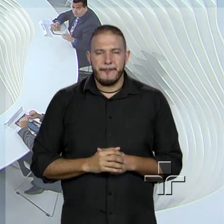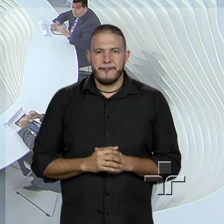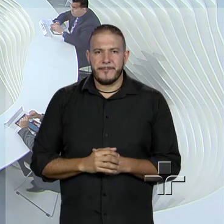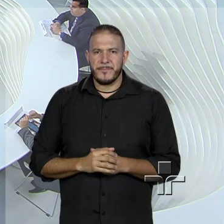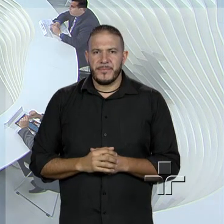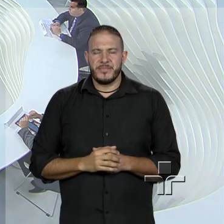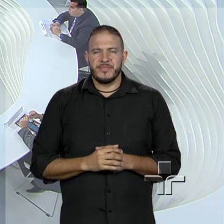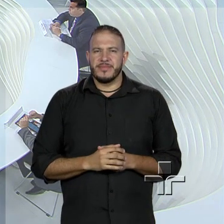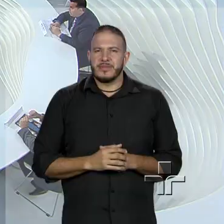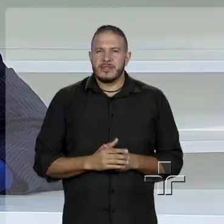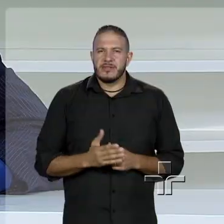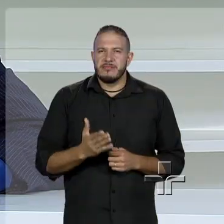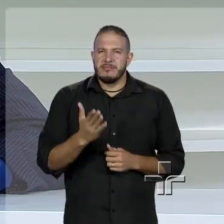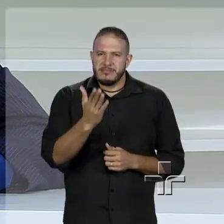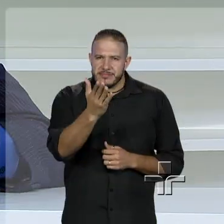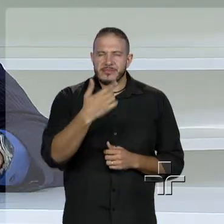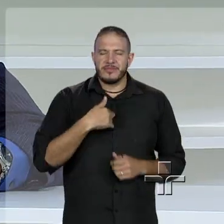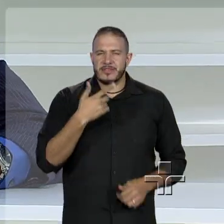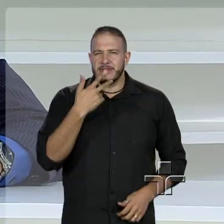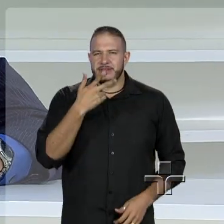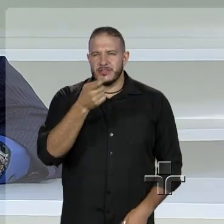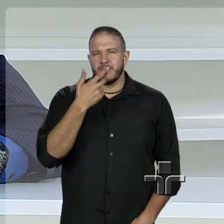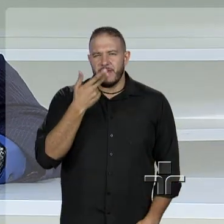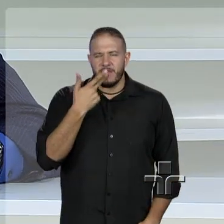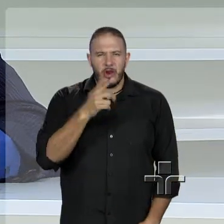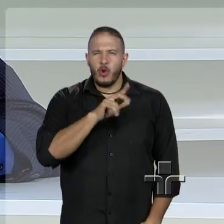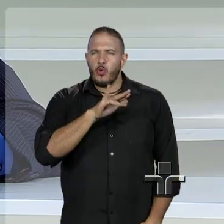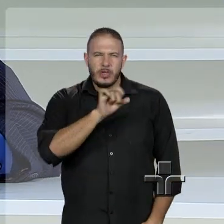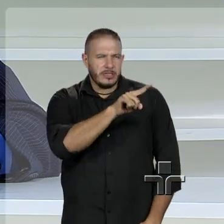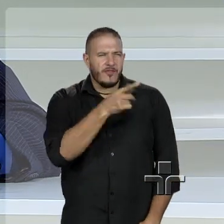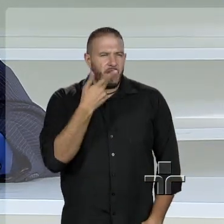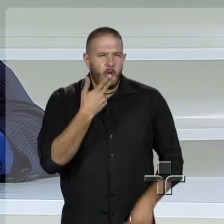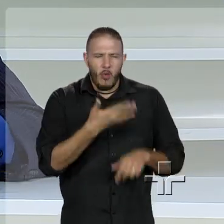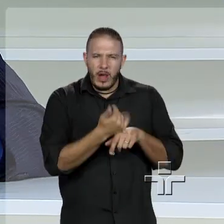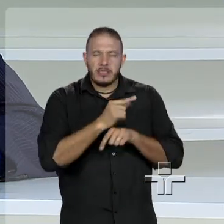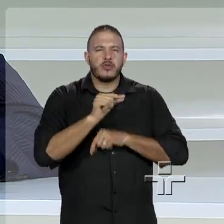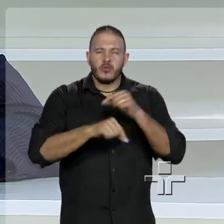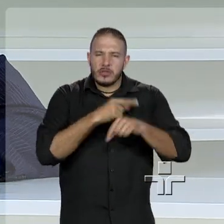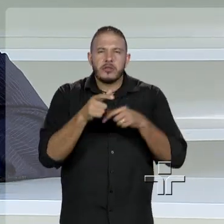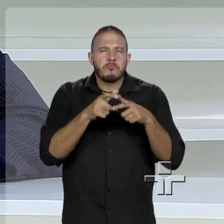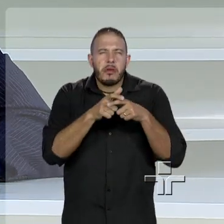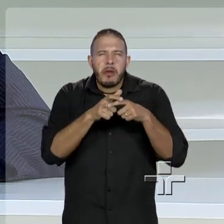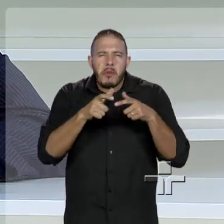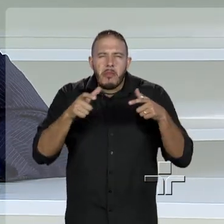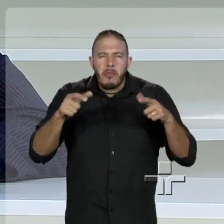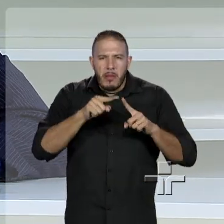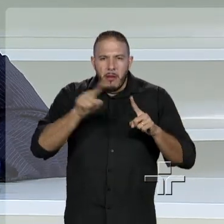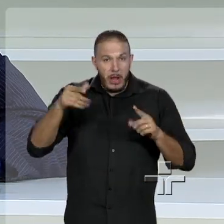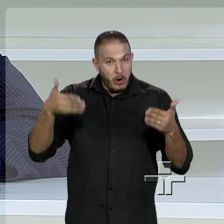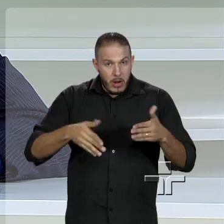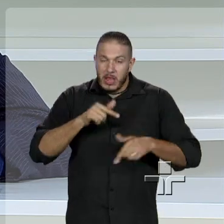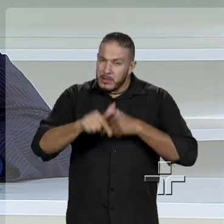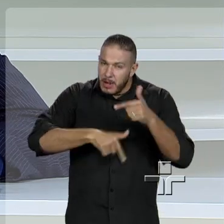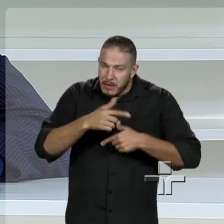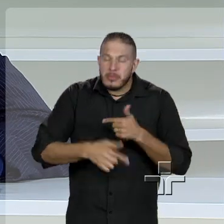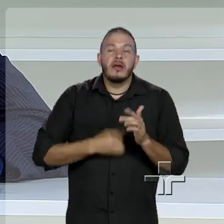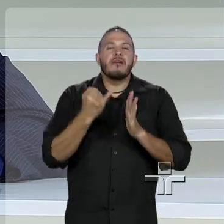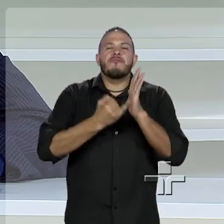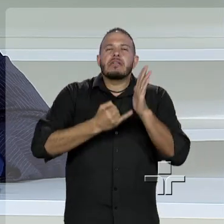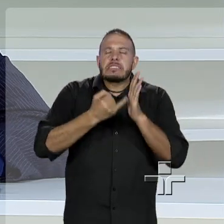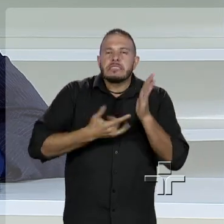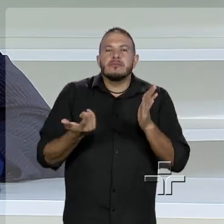O Luiz chegou a tocar nesse ponto sobre a questão de crescimento. A gente está com uma atividade muito fraca e a inflação muito